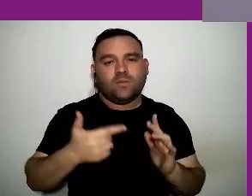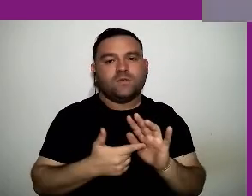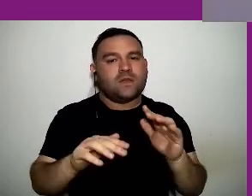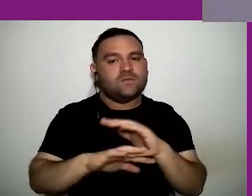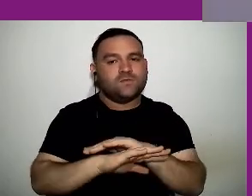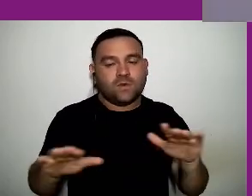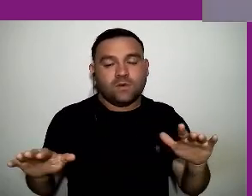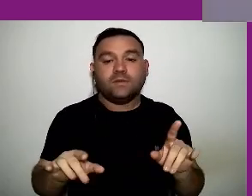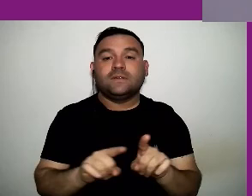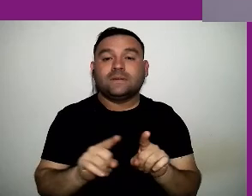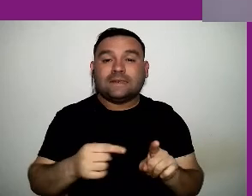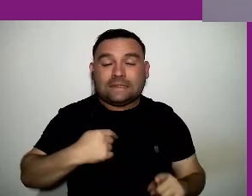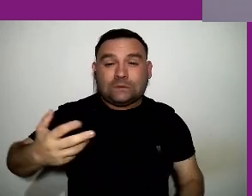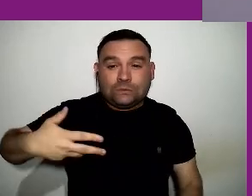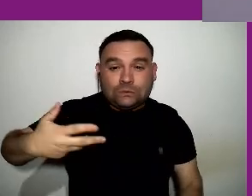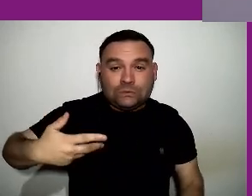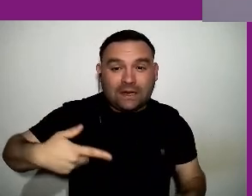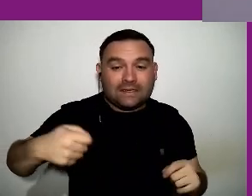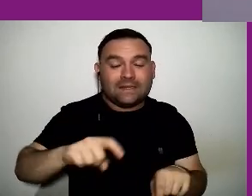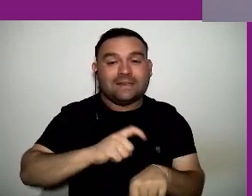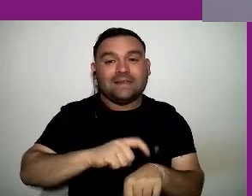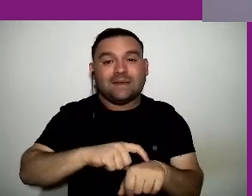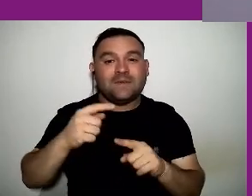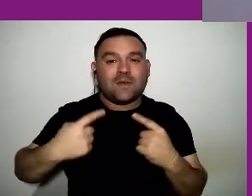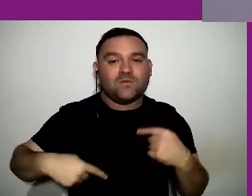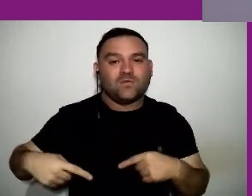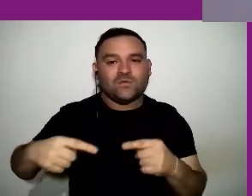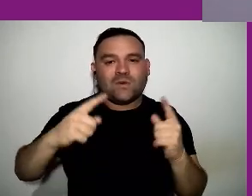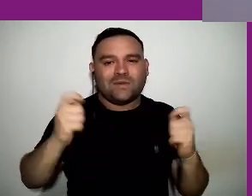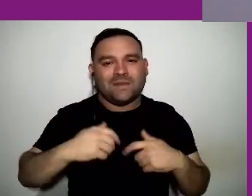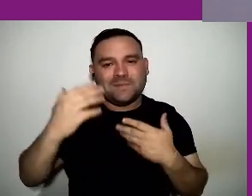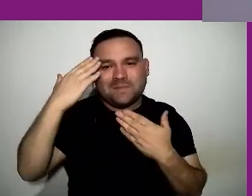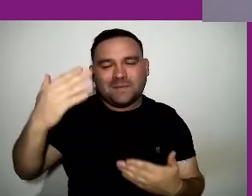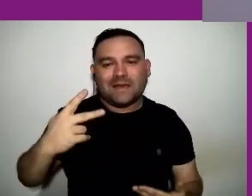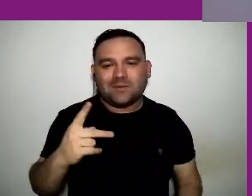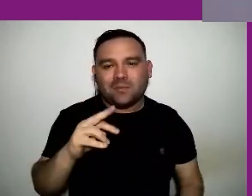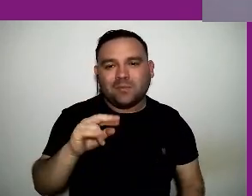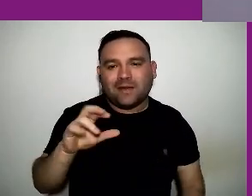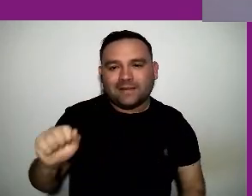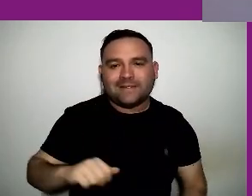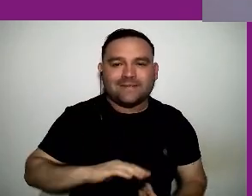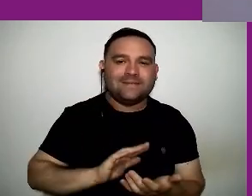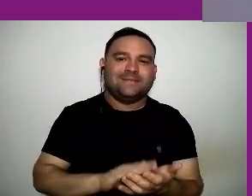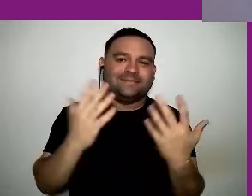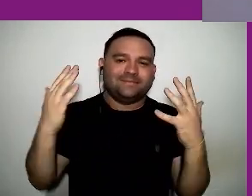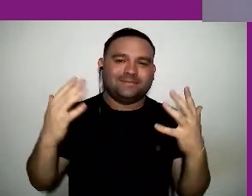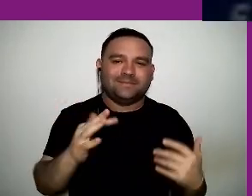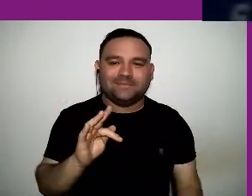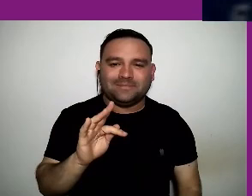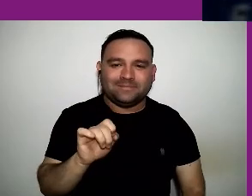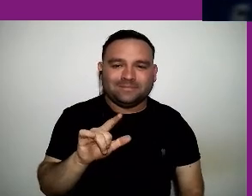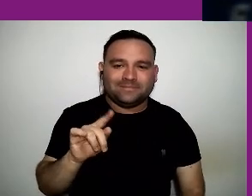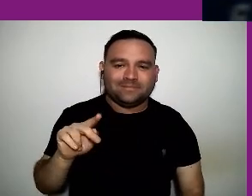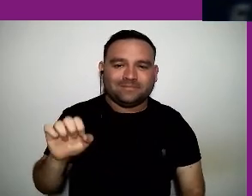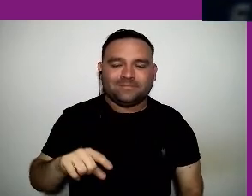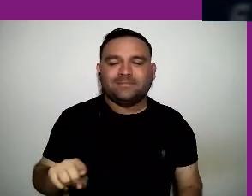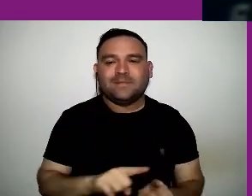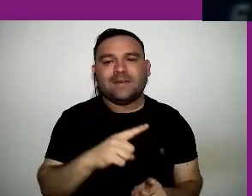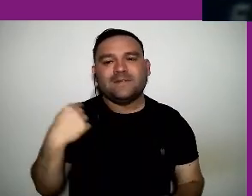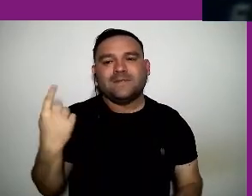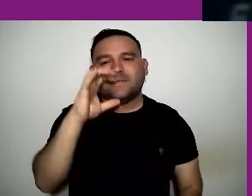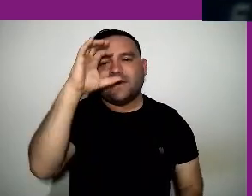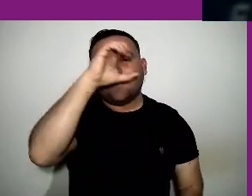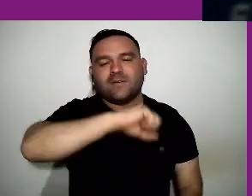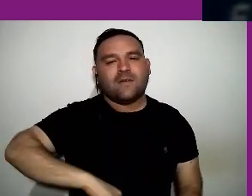para vocês. Eu corri para a gente ter um pouco mais de tempo de discussão. Obrigado, Patrícia. Parabéns, Felipe.